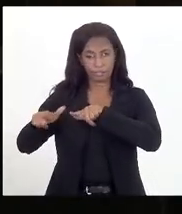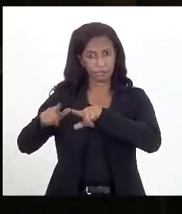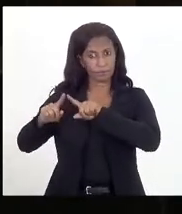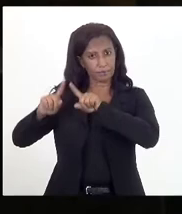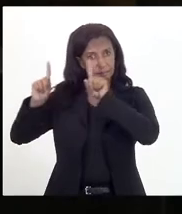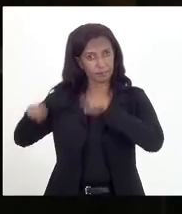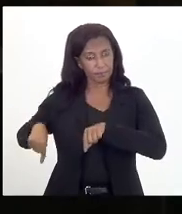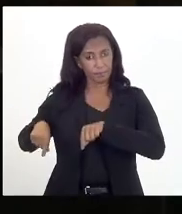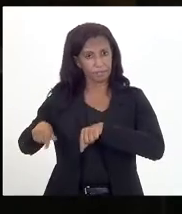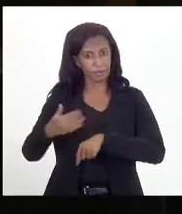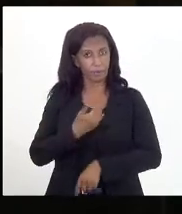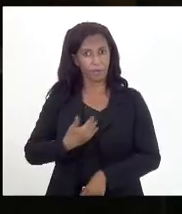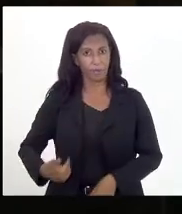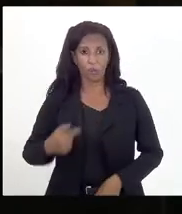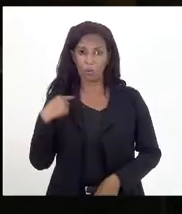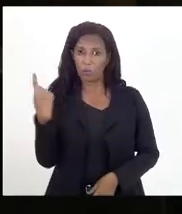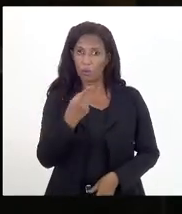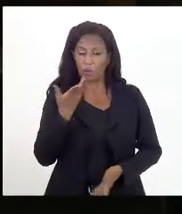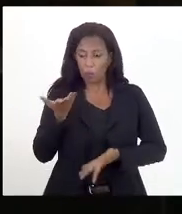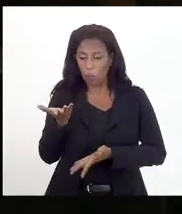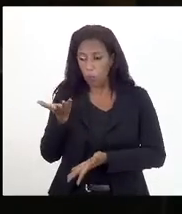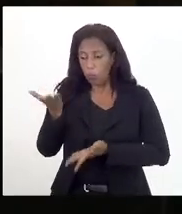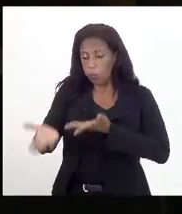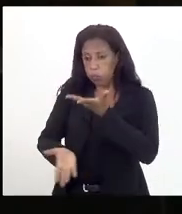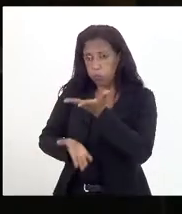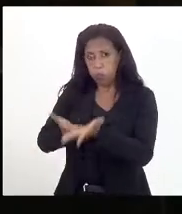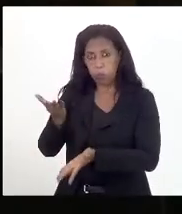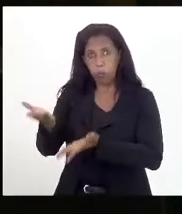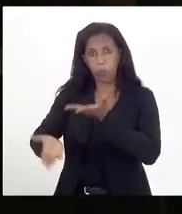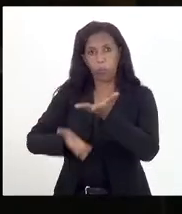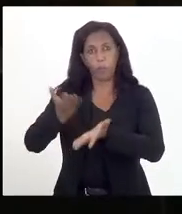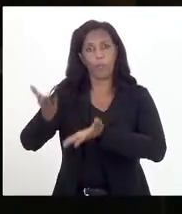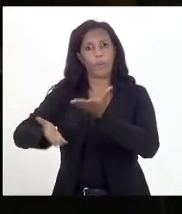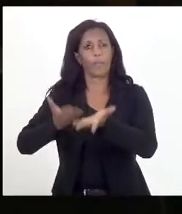nós devemos servir a sociedade